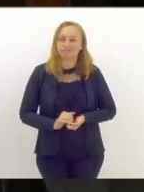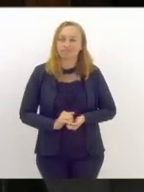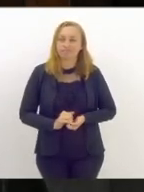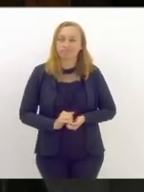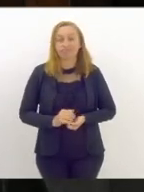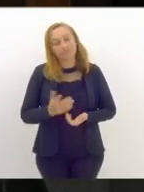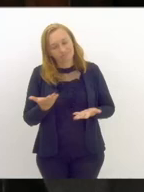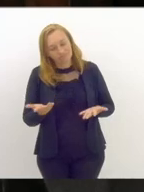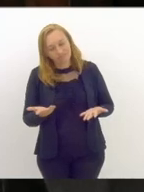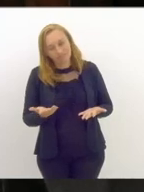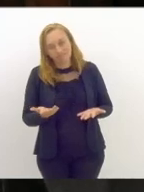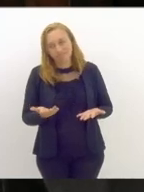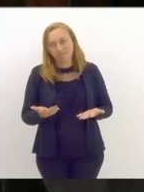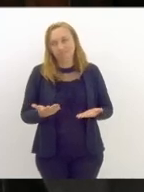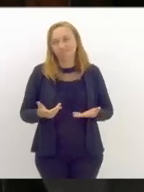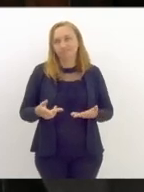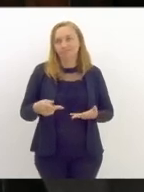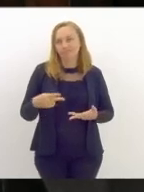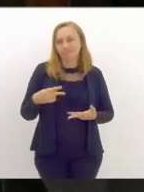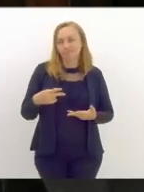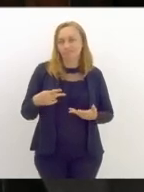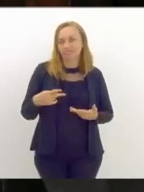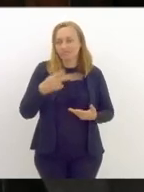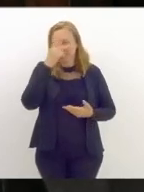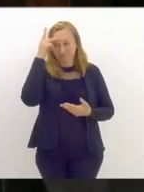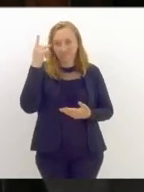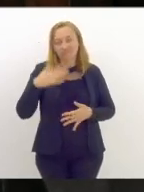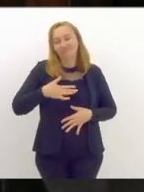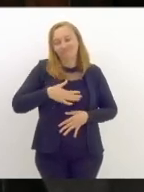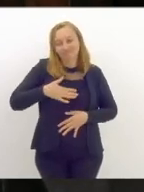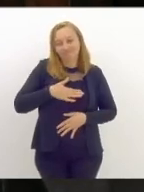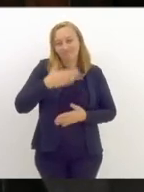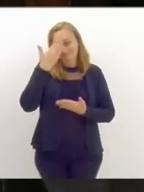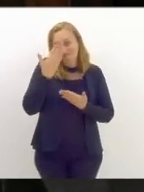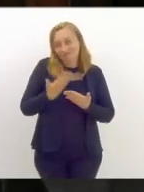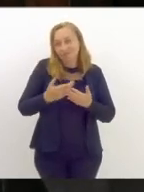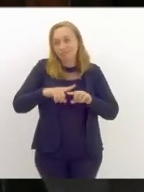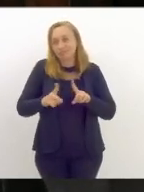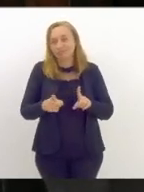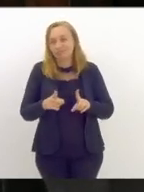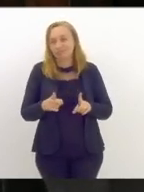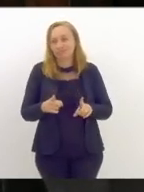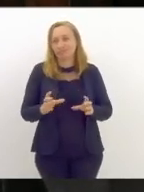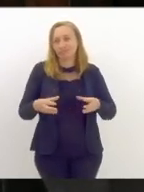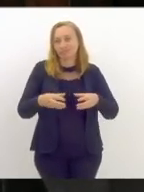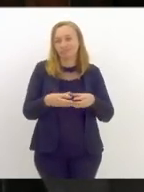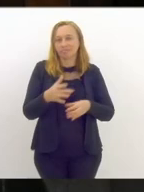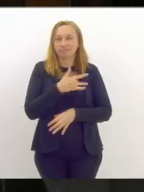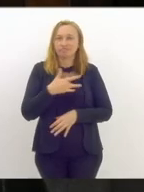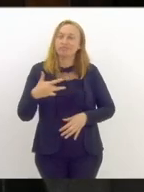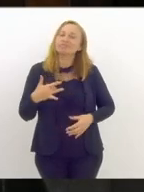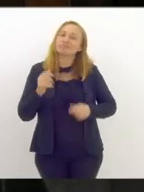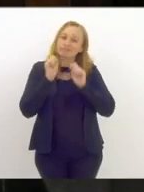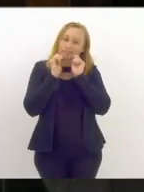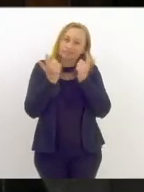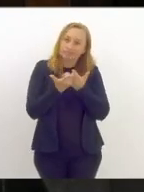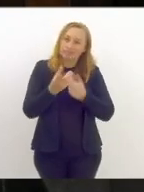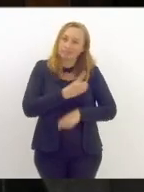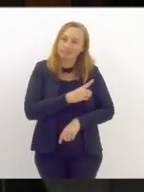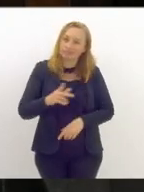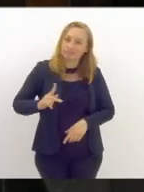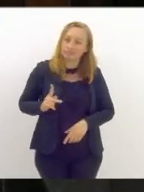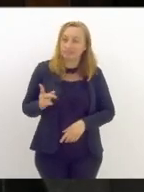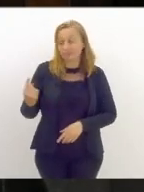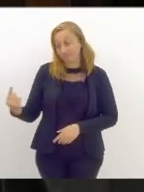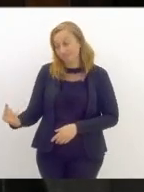É claro que a gente traz as pessoas que a gente gosta e confia, né, mas trazer a presidente da Comissão de Saúde da LERJ e a defensora pública para